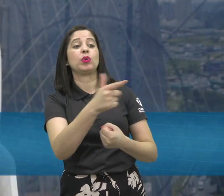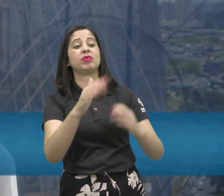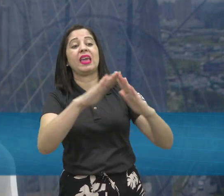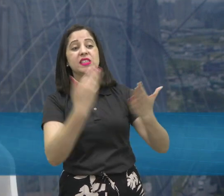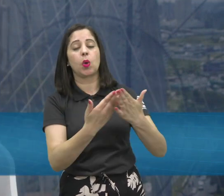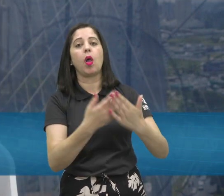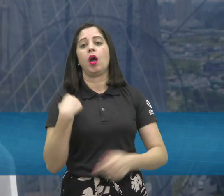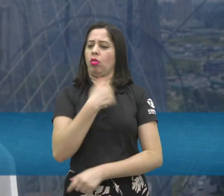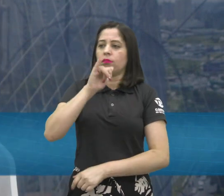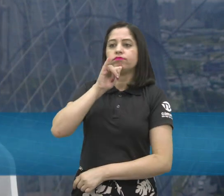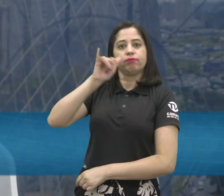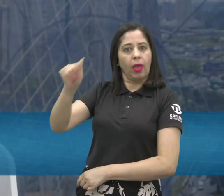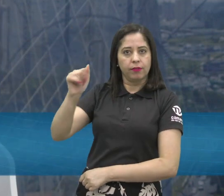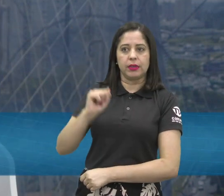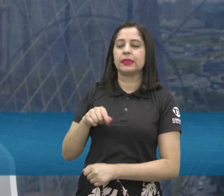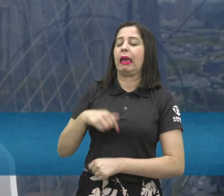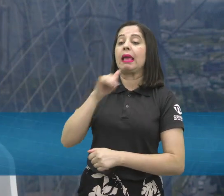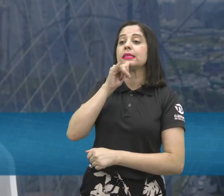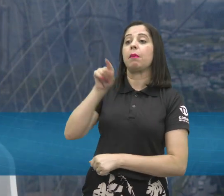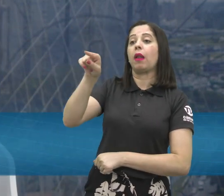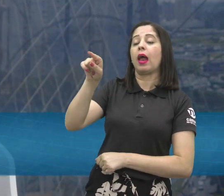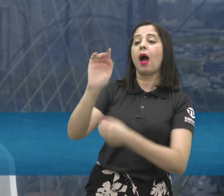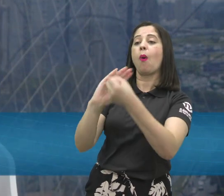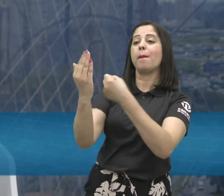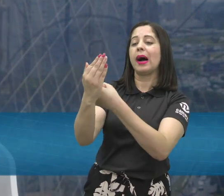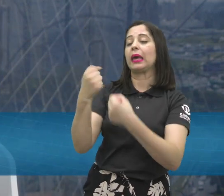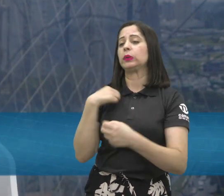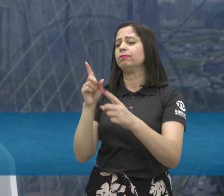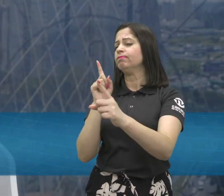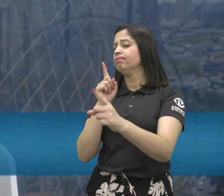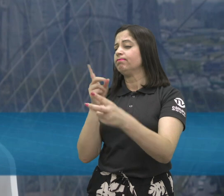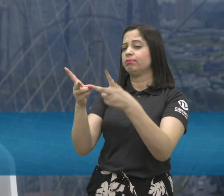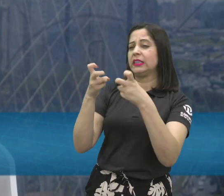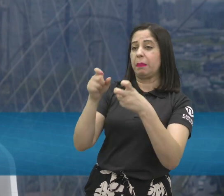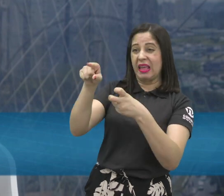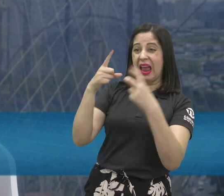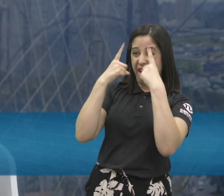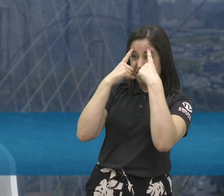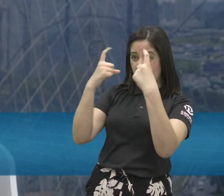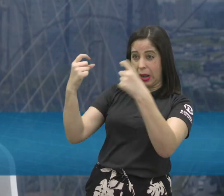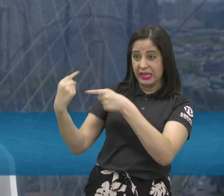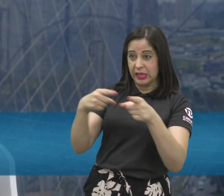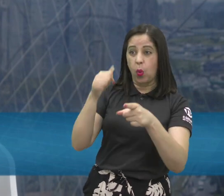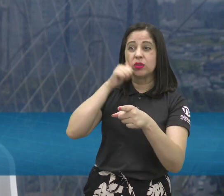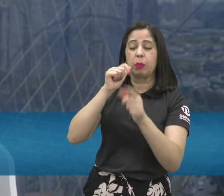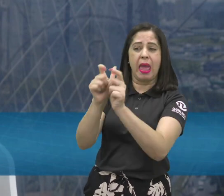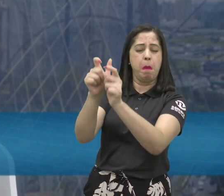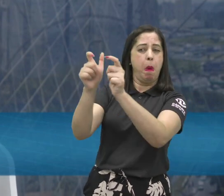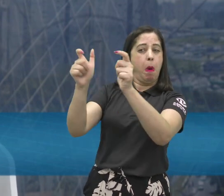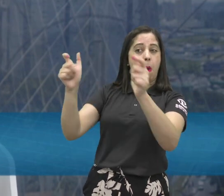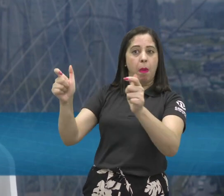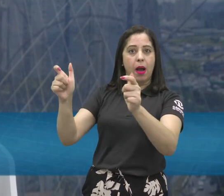essa ação. Em outro bairro, a gente identifica que tem um nível de violência contra a mulher. Então, são